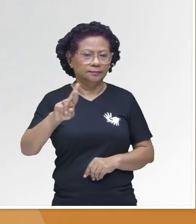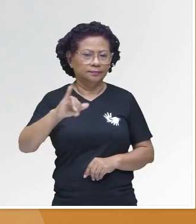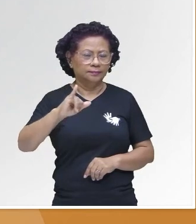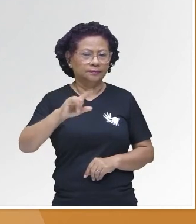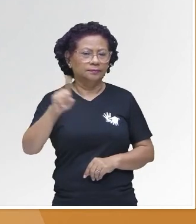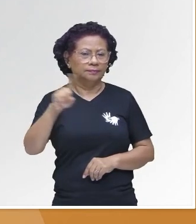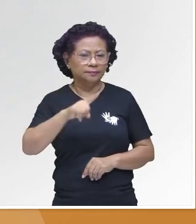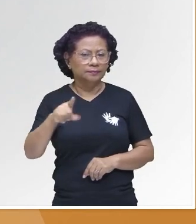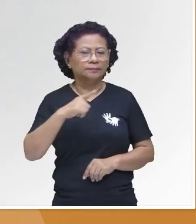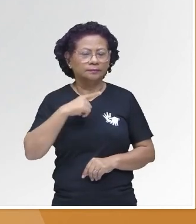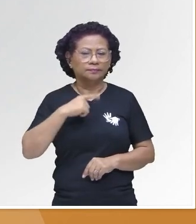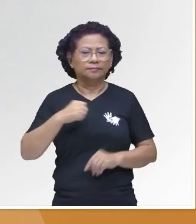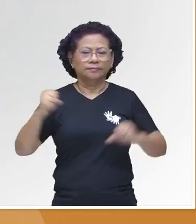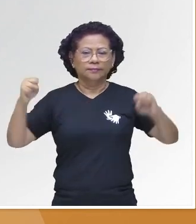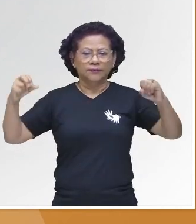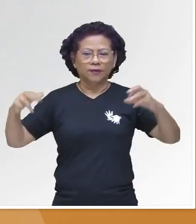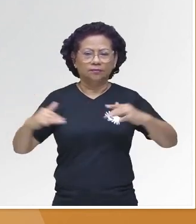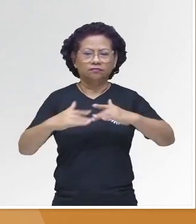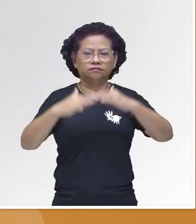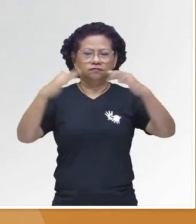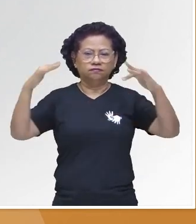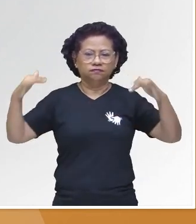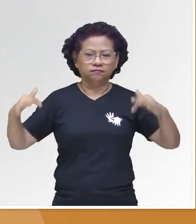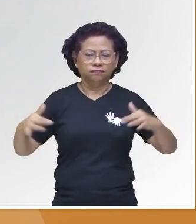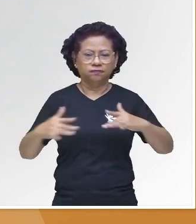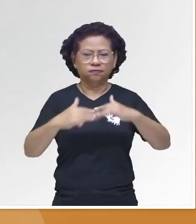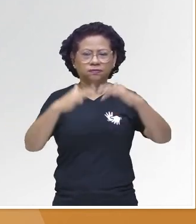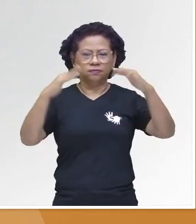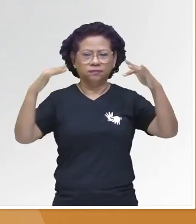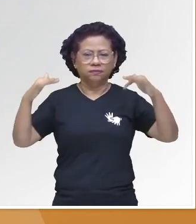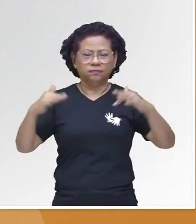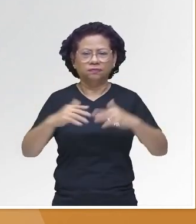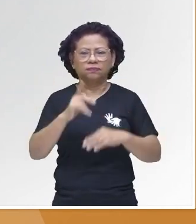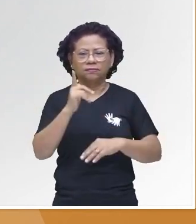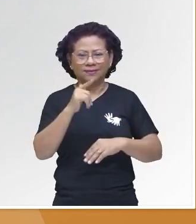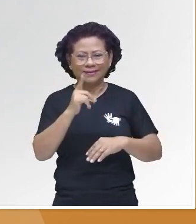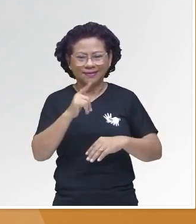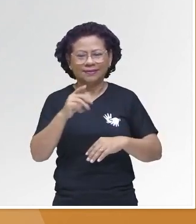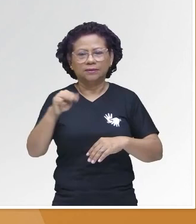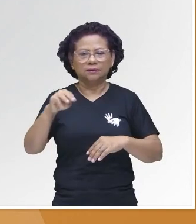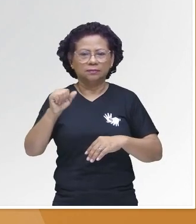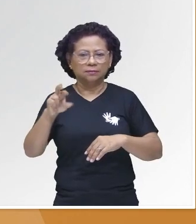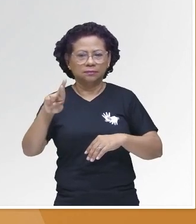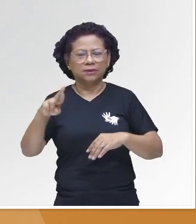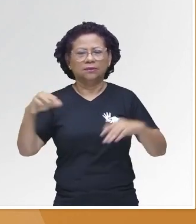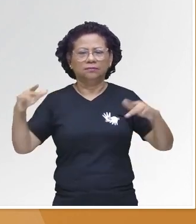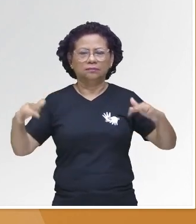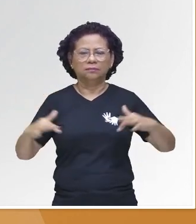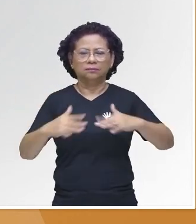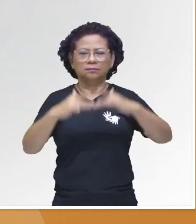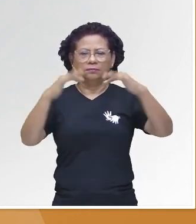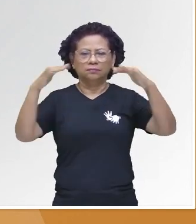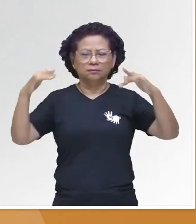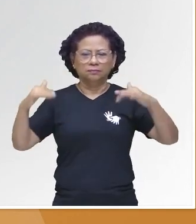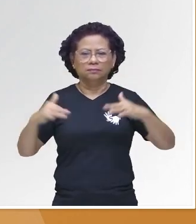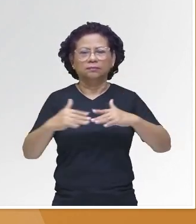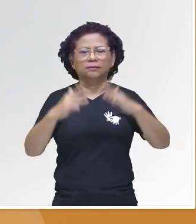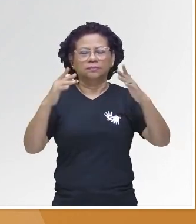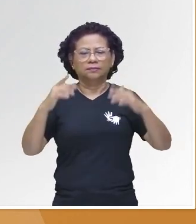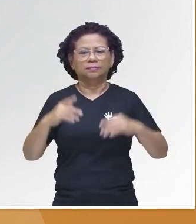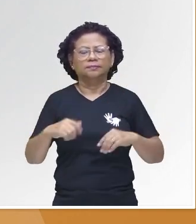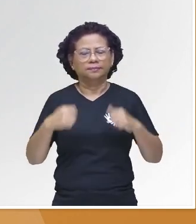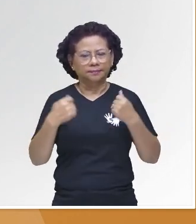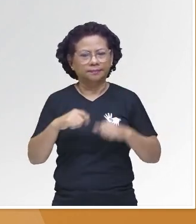existe ali as marés alta, maré baixa, tá? E aí é necessário fazer a construção